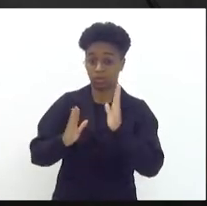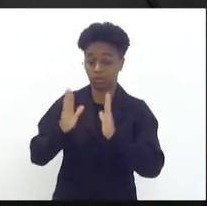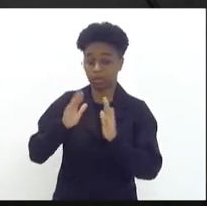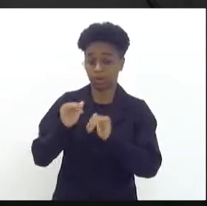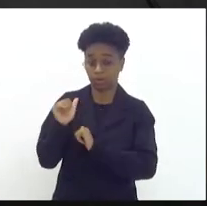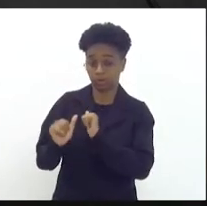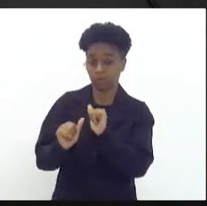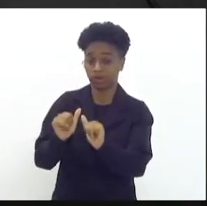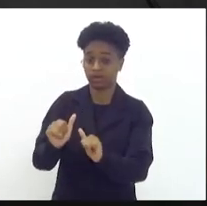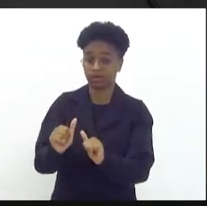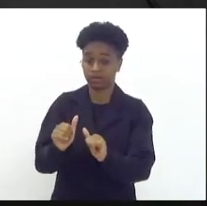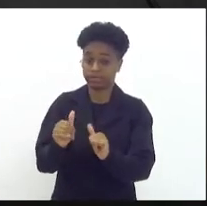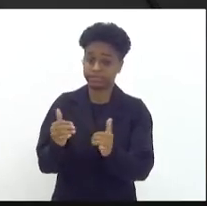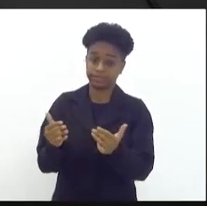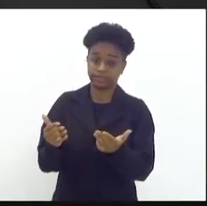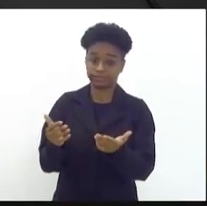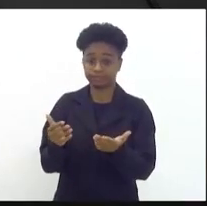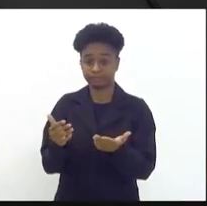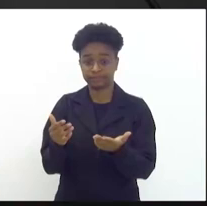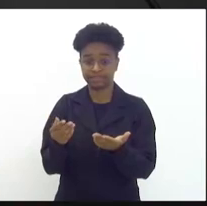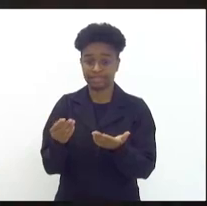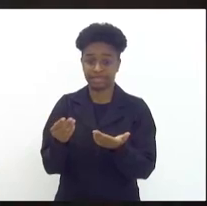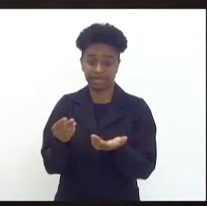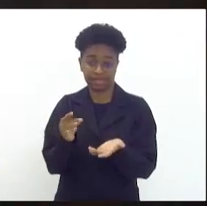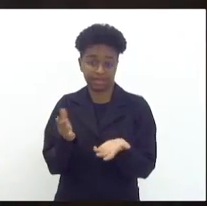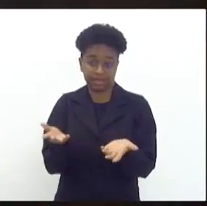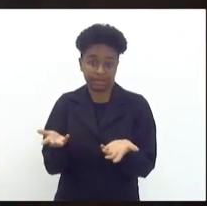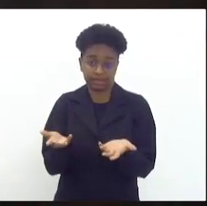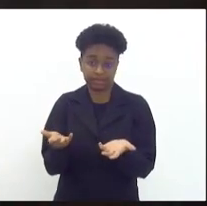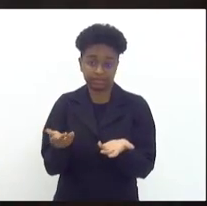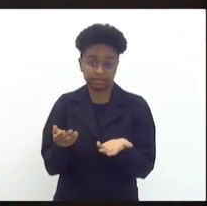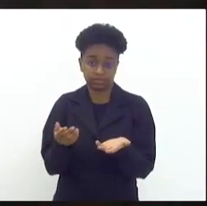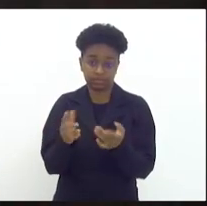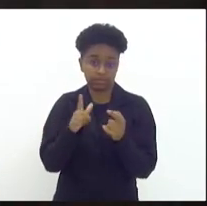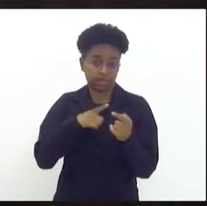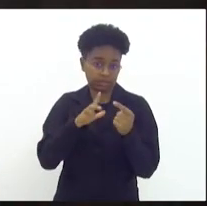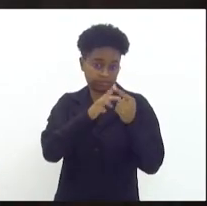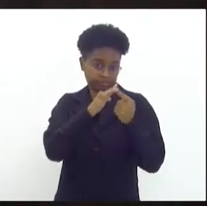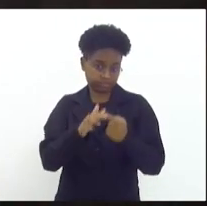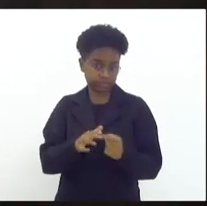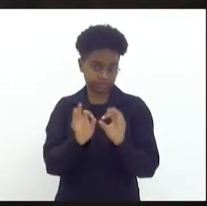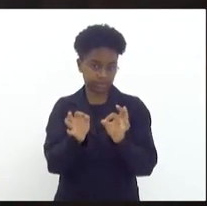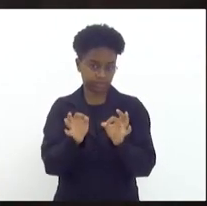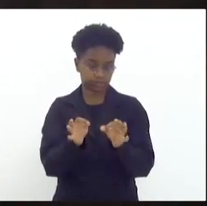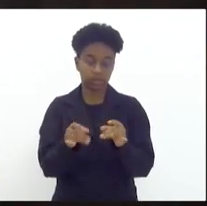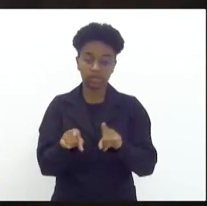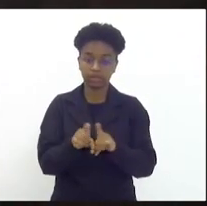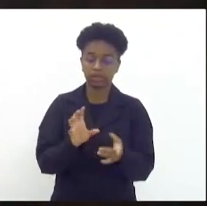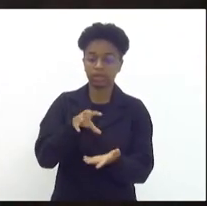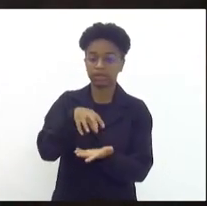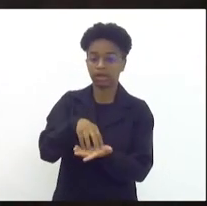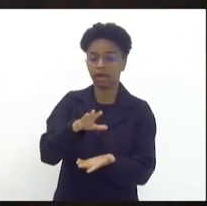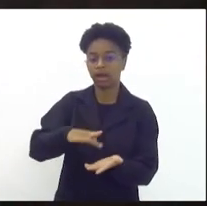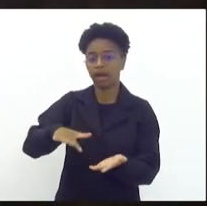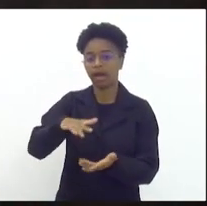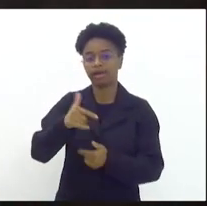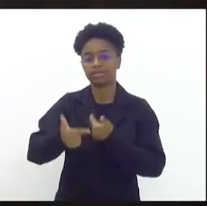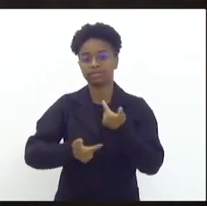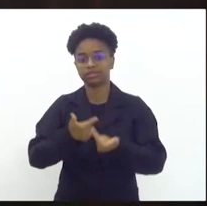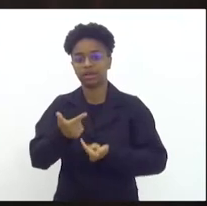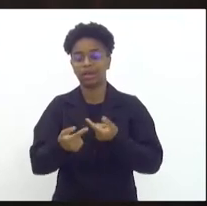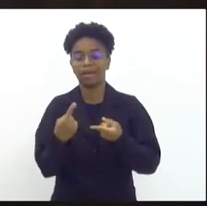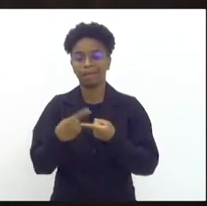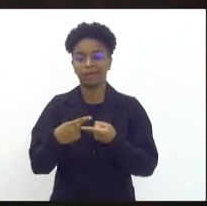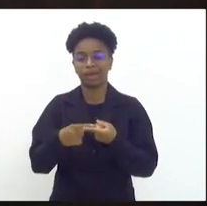ela vai ser ela vai ser feito se ajustando né e o setor de serviço como é